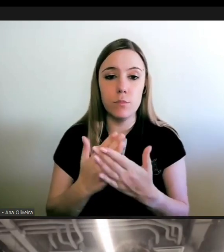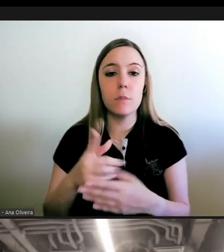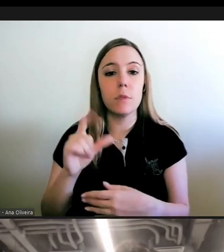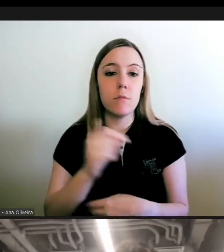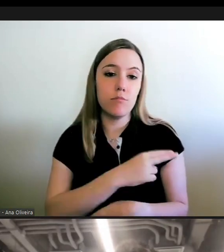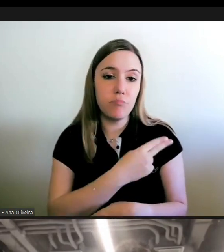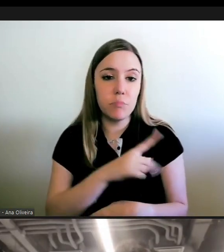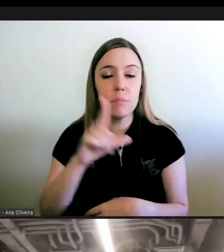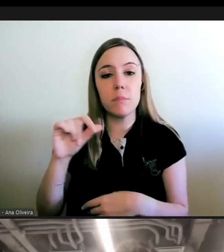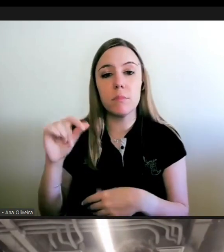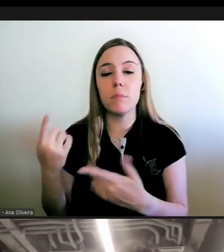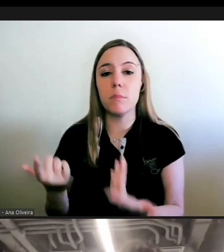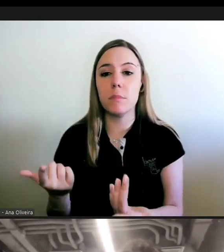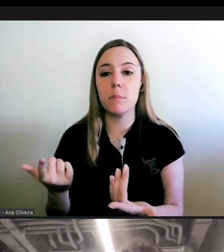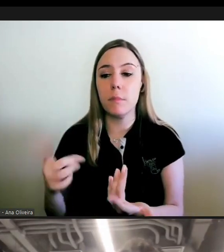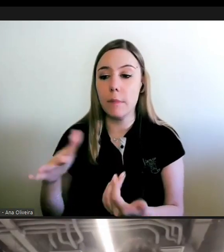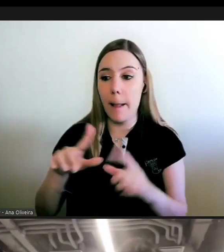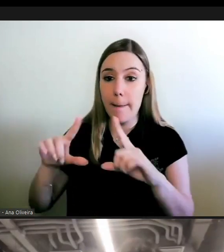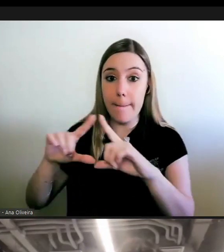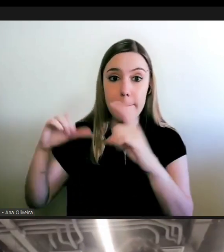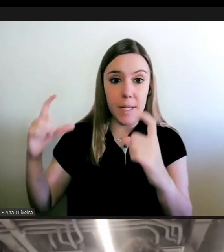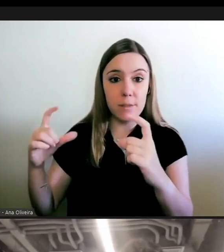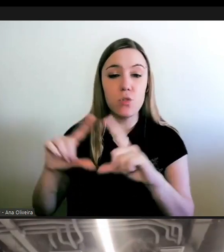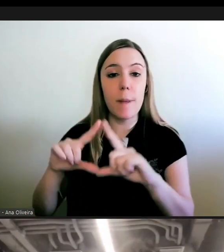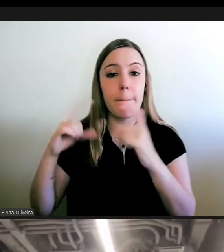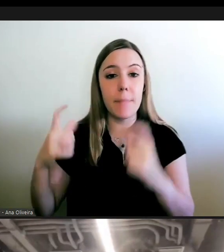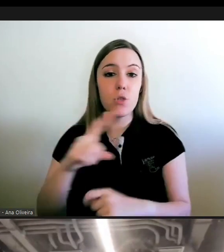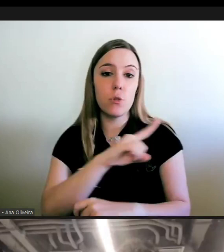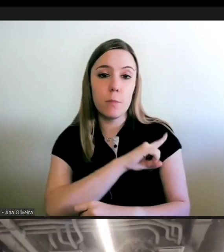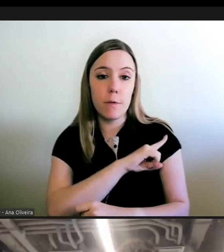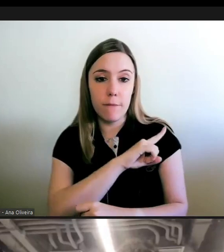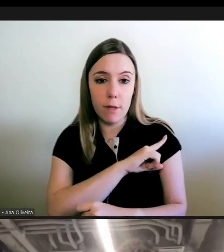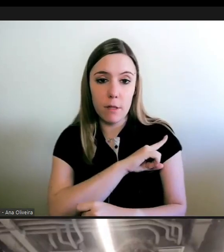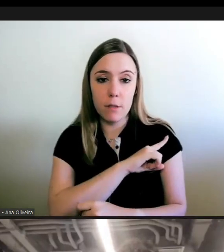empresarial, empresas de natureza privada,